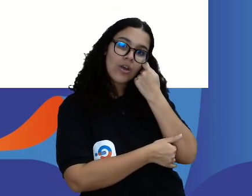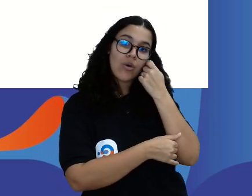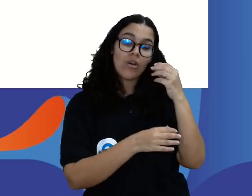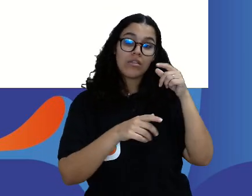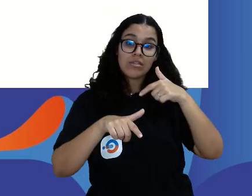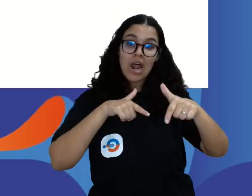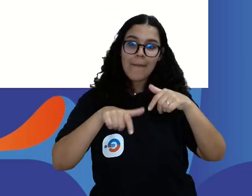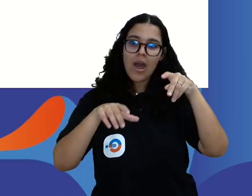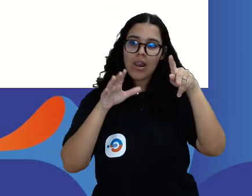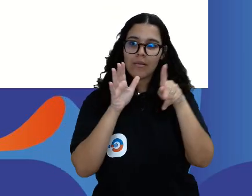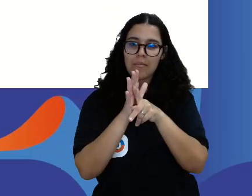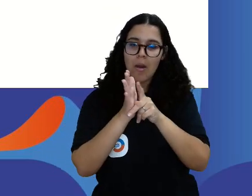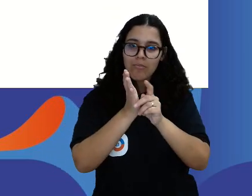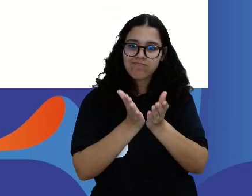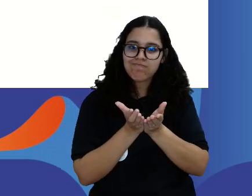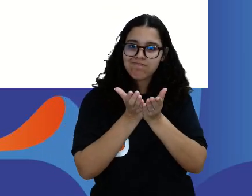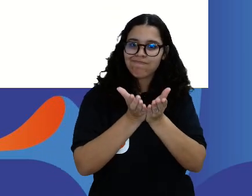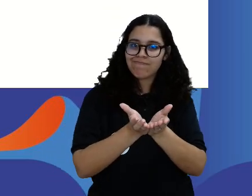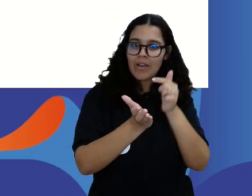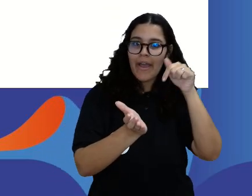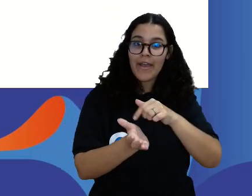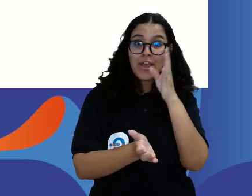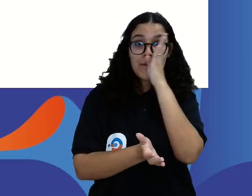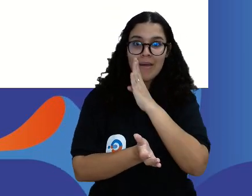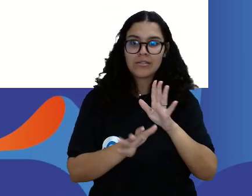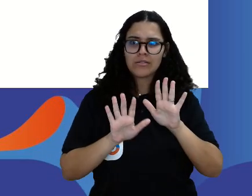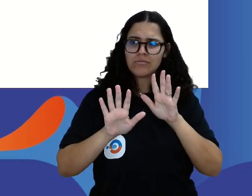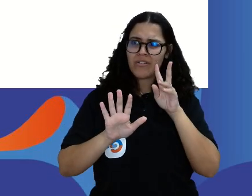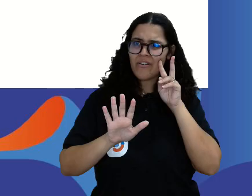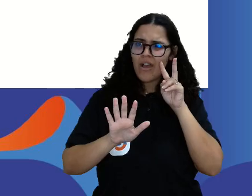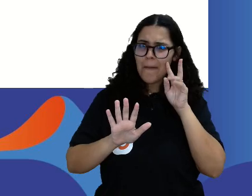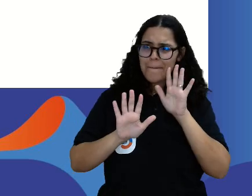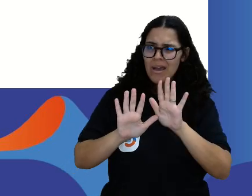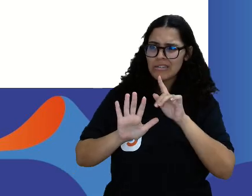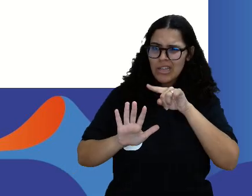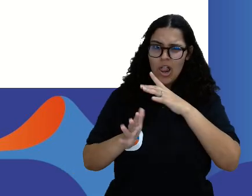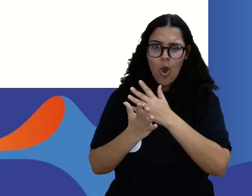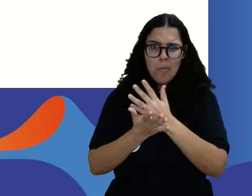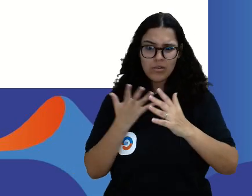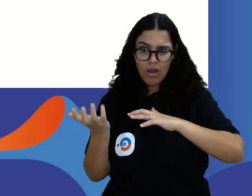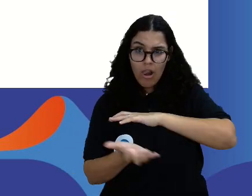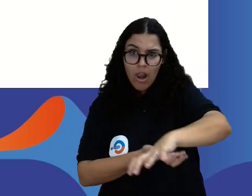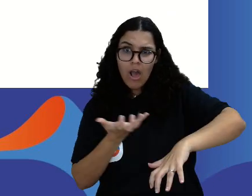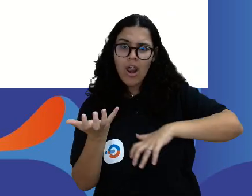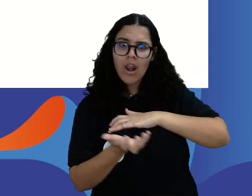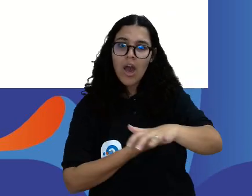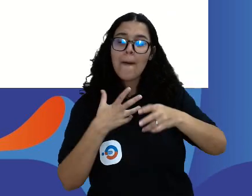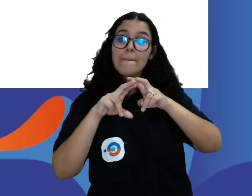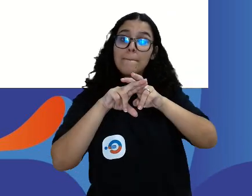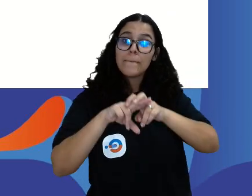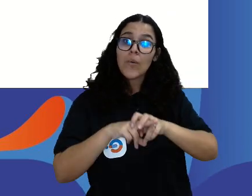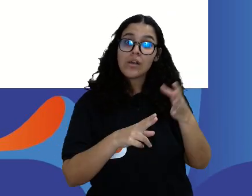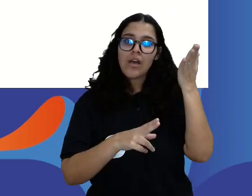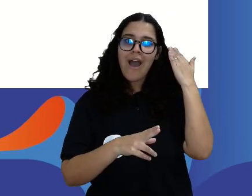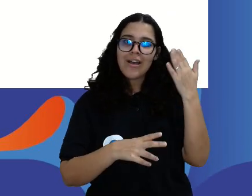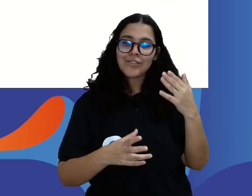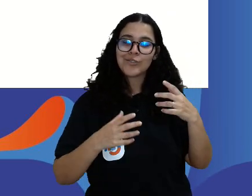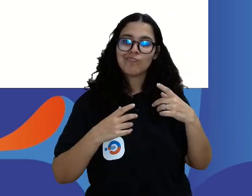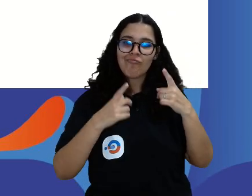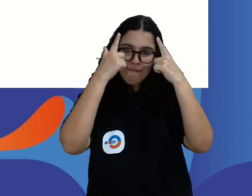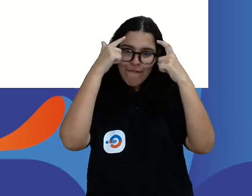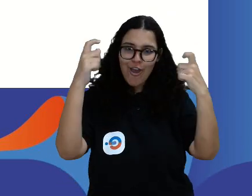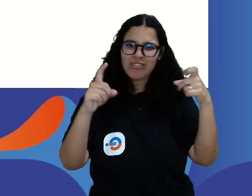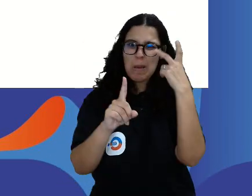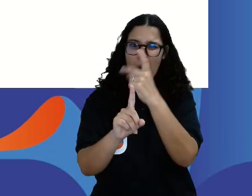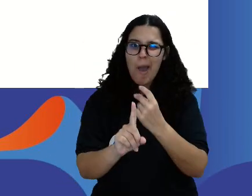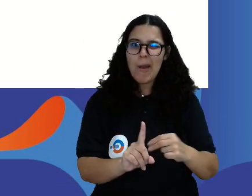revoltaram exatamente porque eles vinham sofrendo alguns castigos físicos naquele momento. Então, é